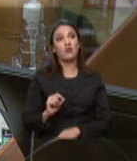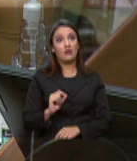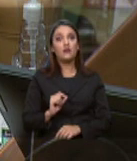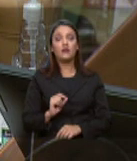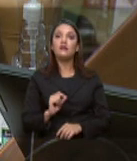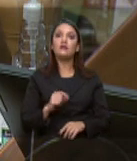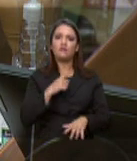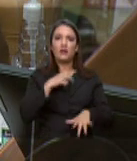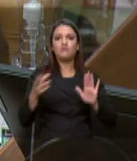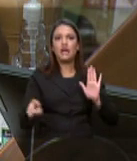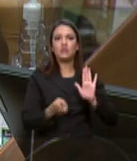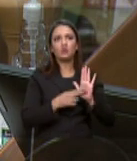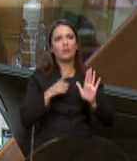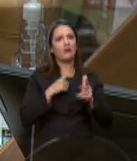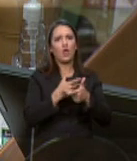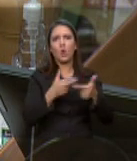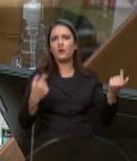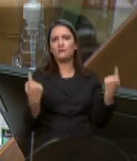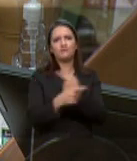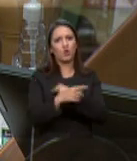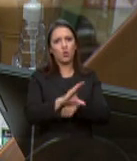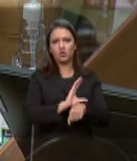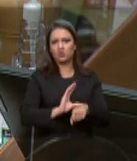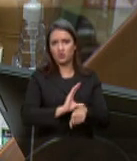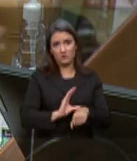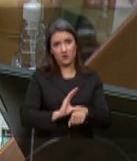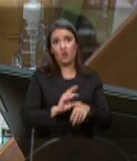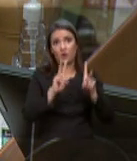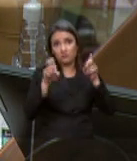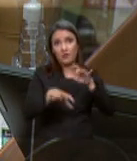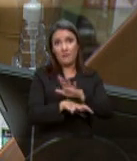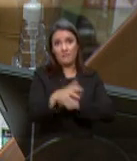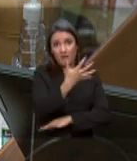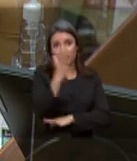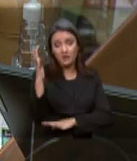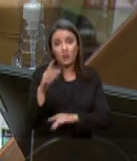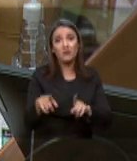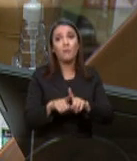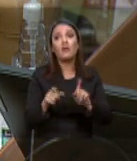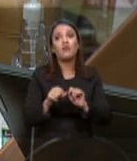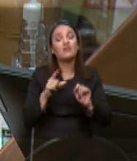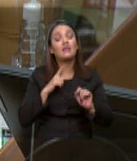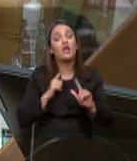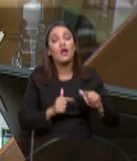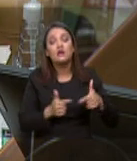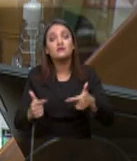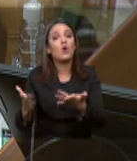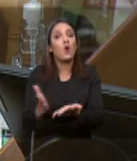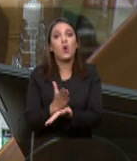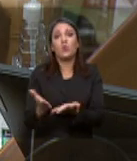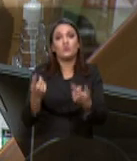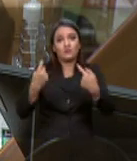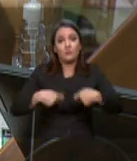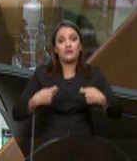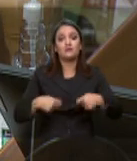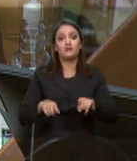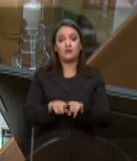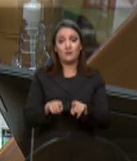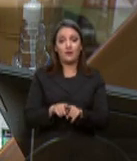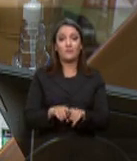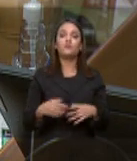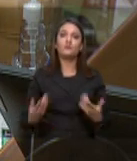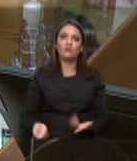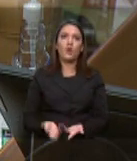coisas inconstitucional em matéria ambiental no Brasil e que se adotem algumas providências. Devo registrar, senhor presidente, que ainda